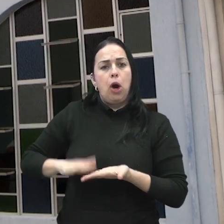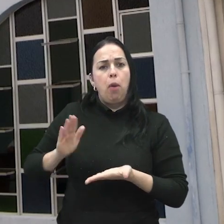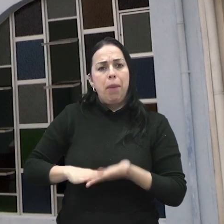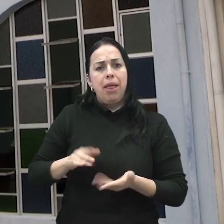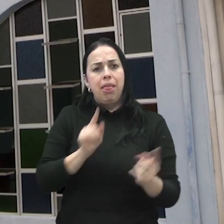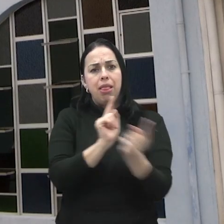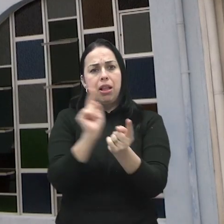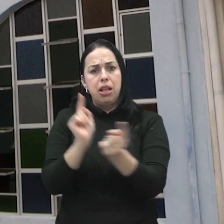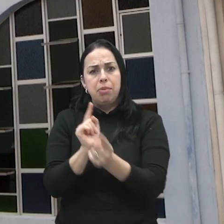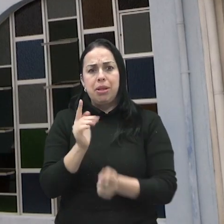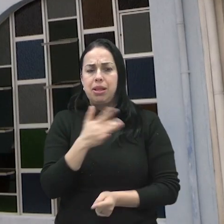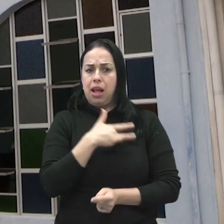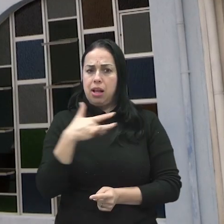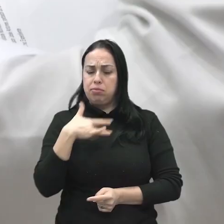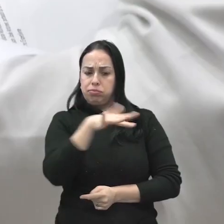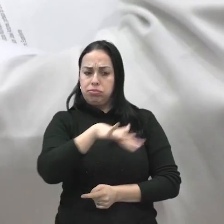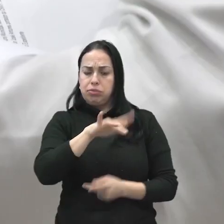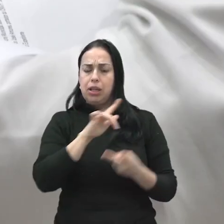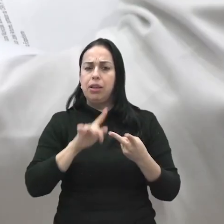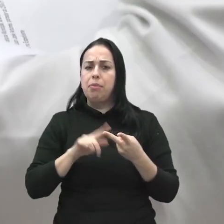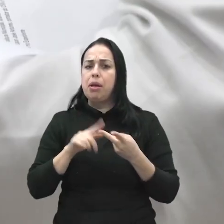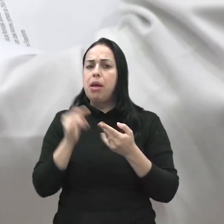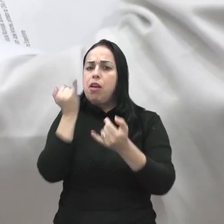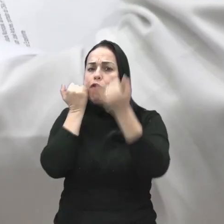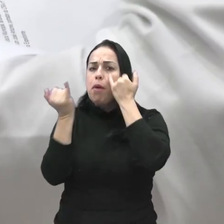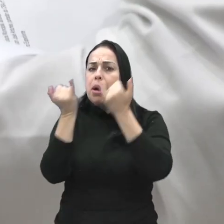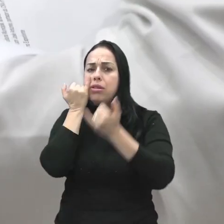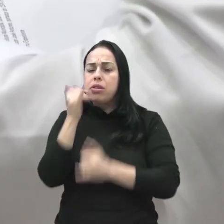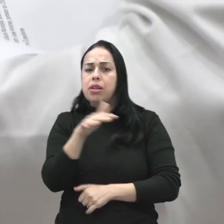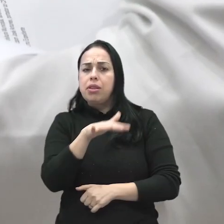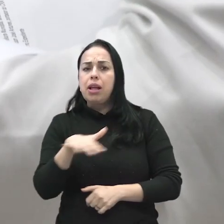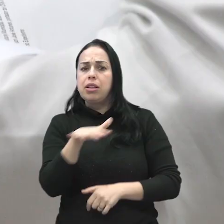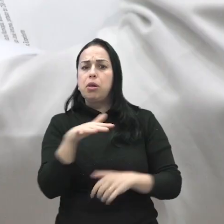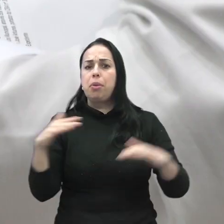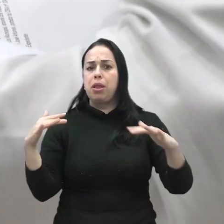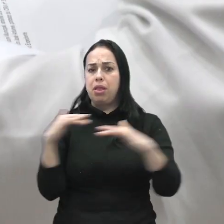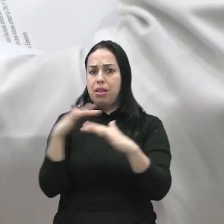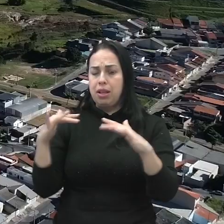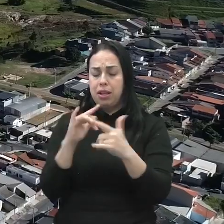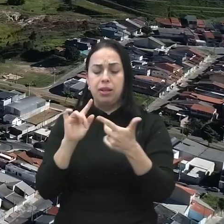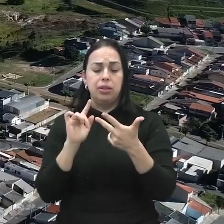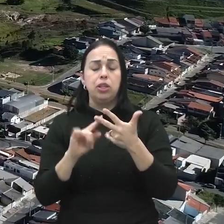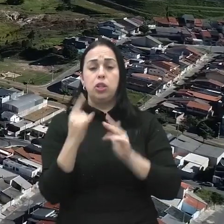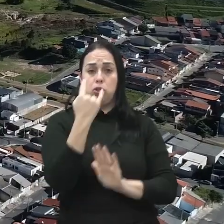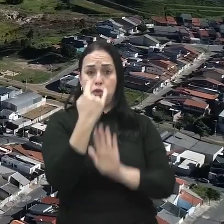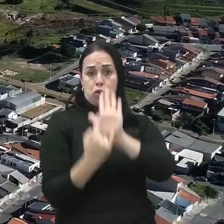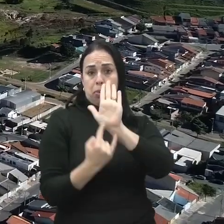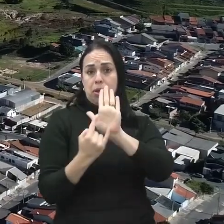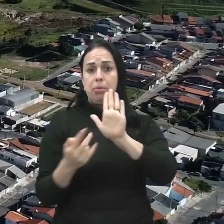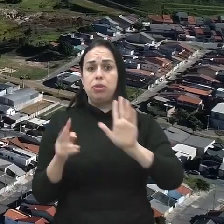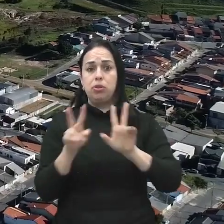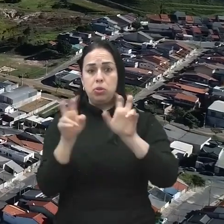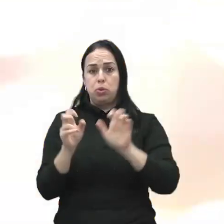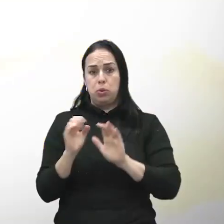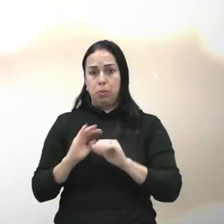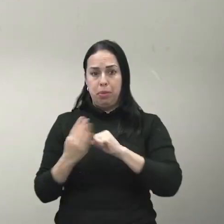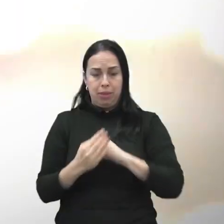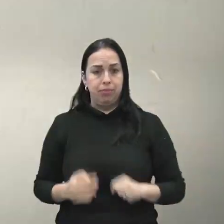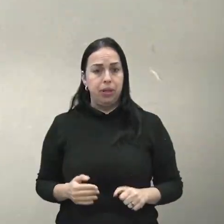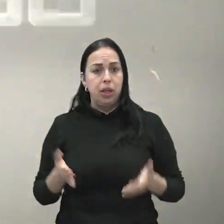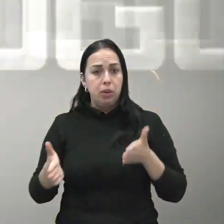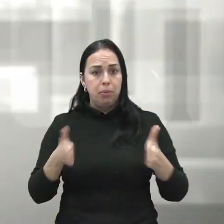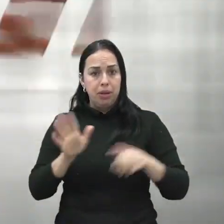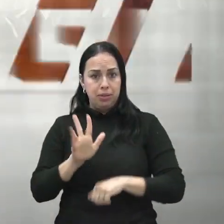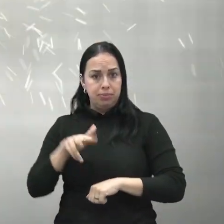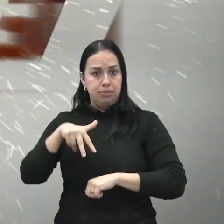agilizar atendimentos na área da saúde e pedidos de informações nas áreas de mobilidade e regularização fundiária. Já